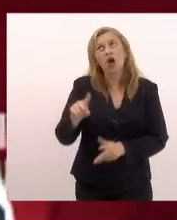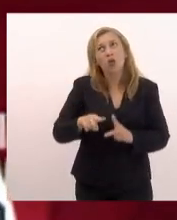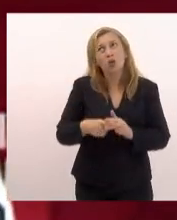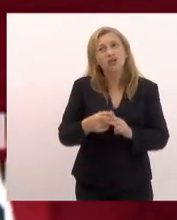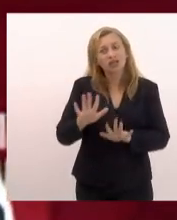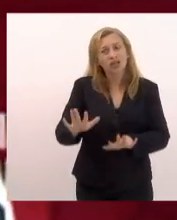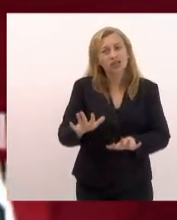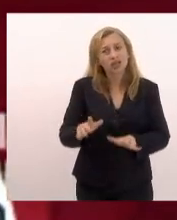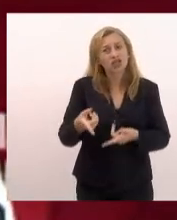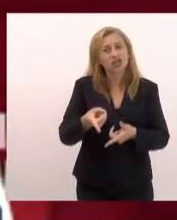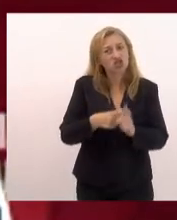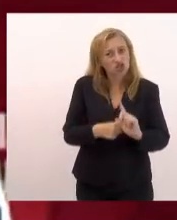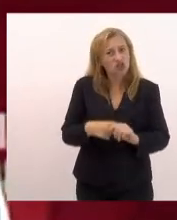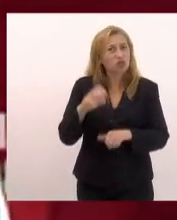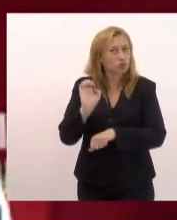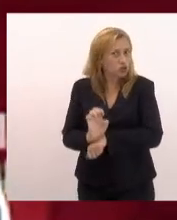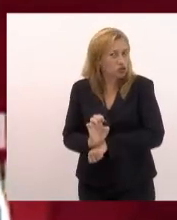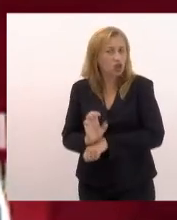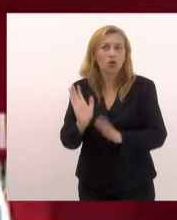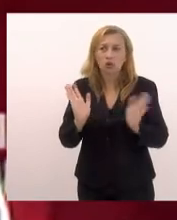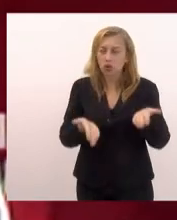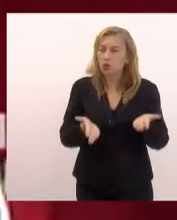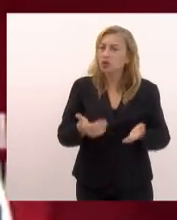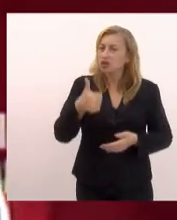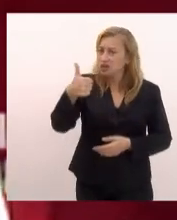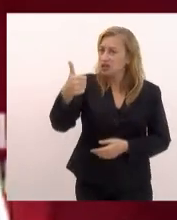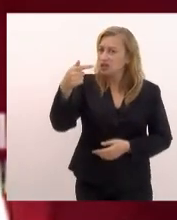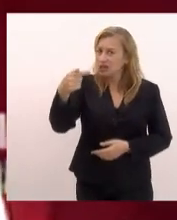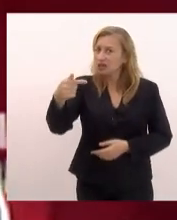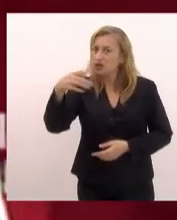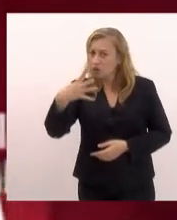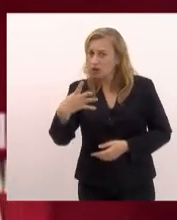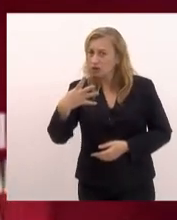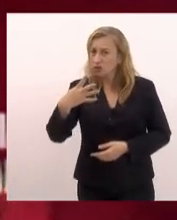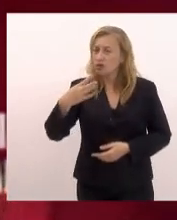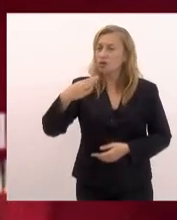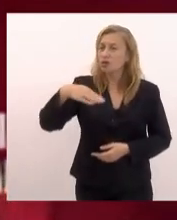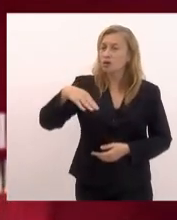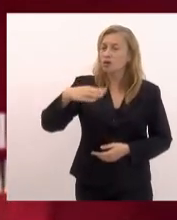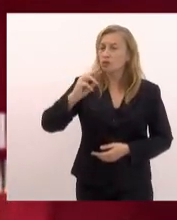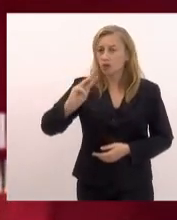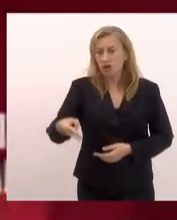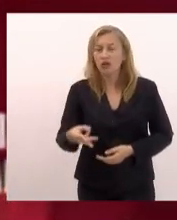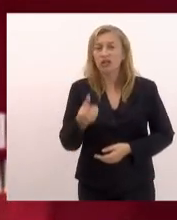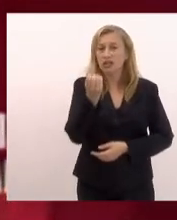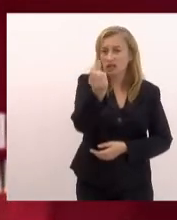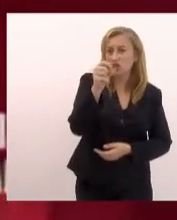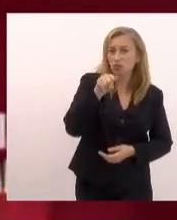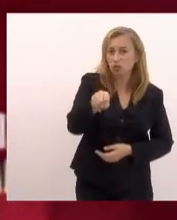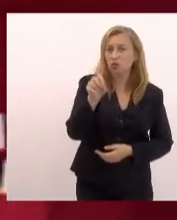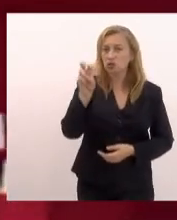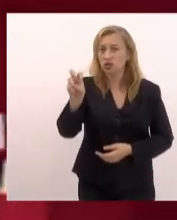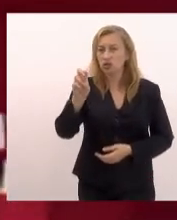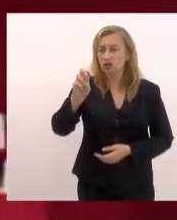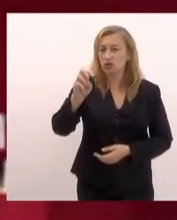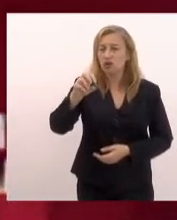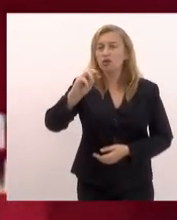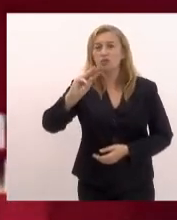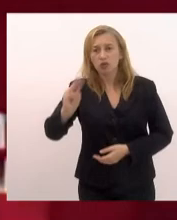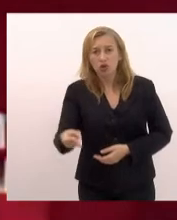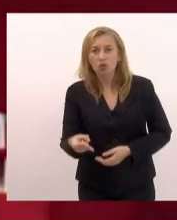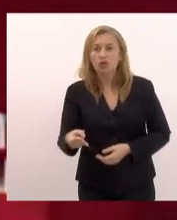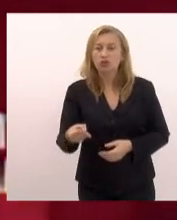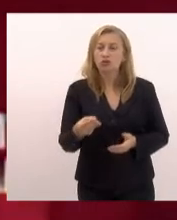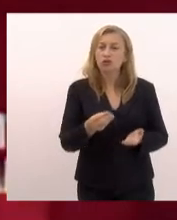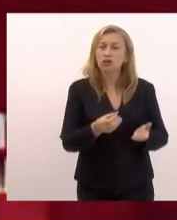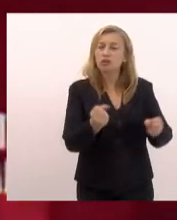do endividamento do Estado, que hoje é de 174 bilhões, 6,5 bilhões foram para a